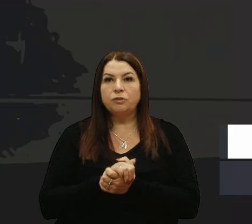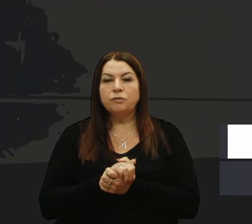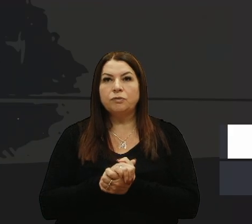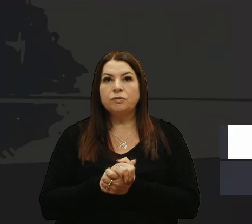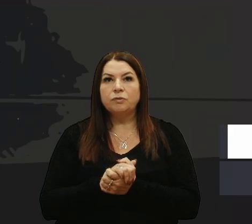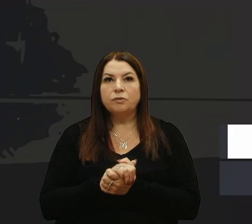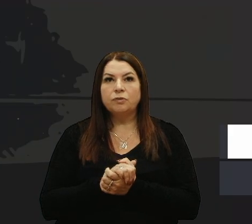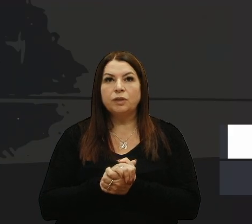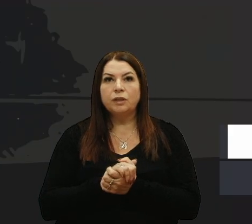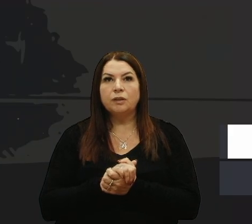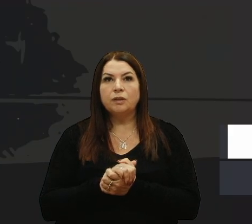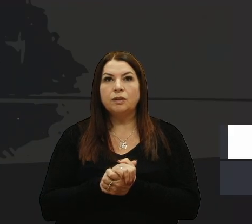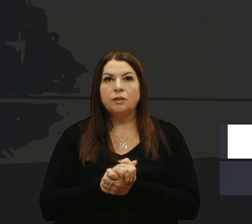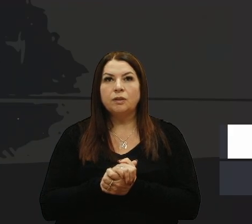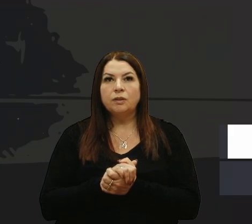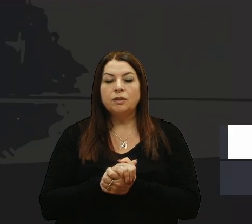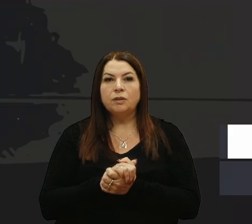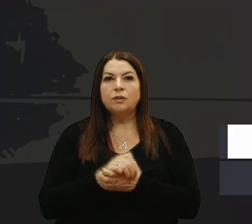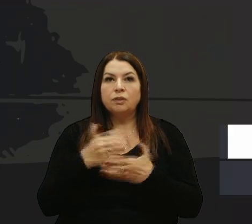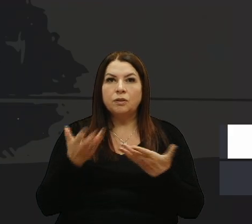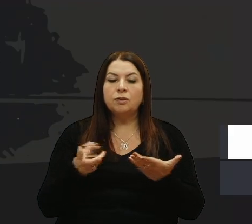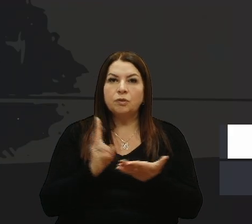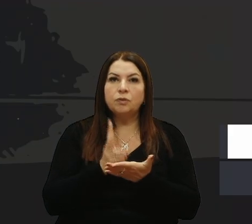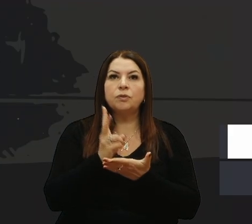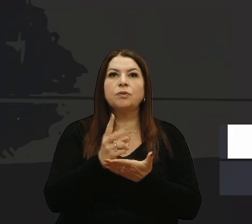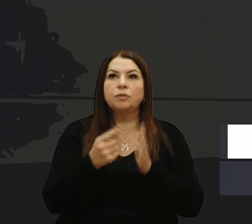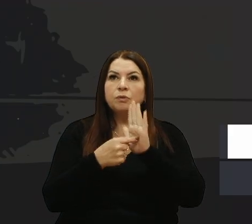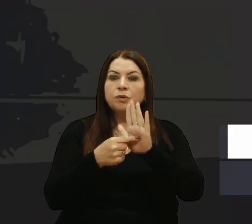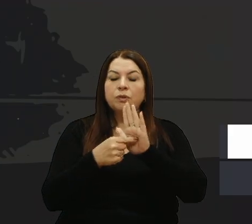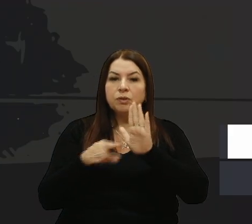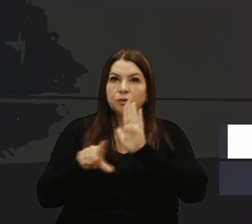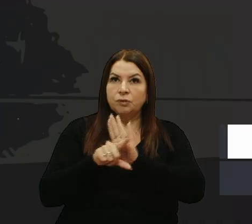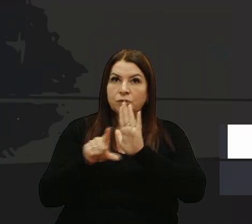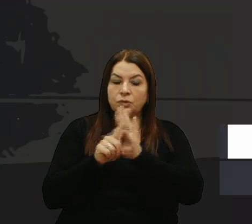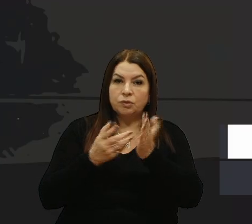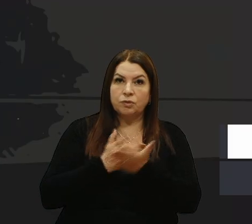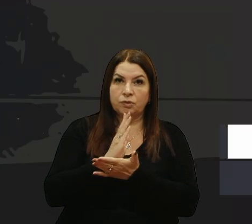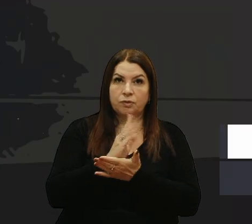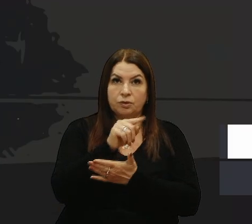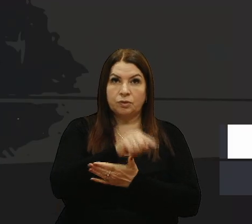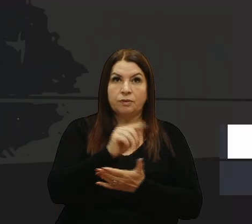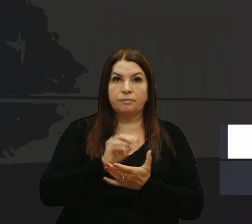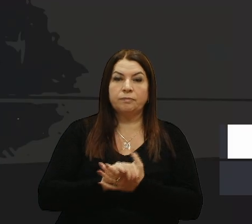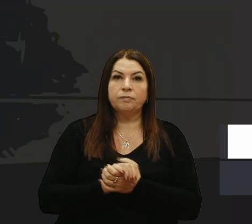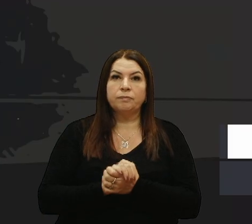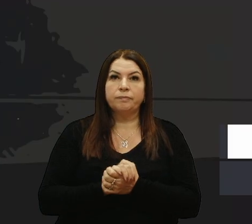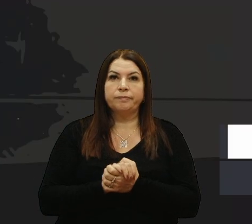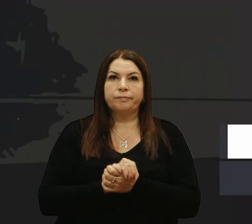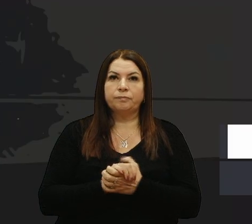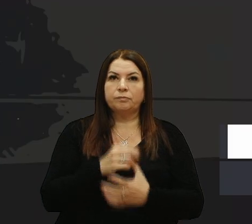PL. Então, a gente traz uma legislação aprovada em